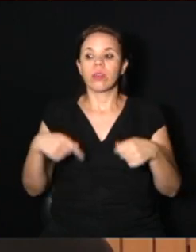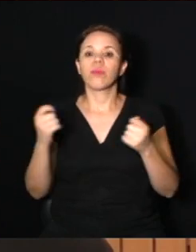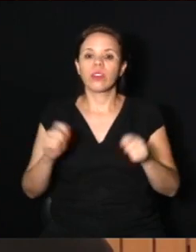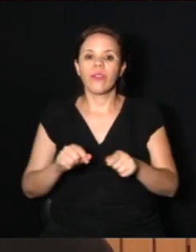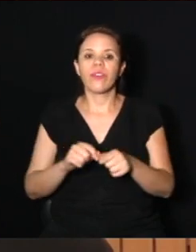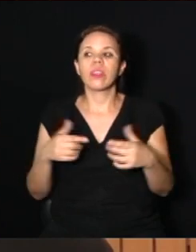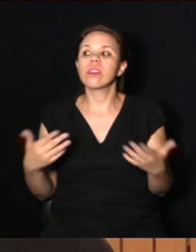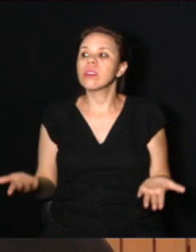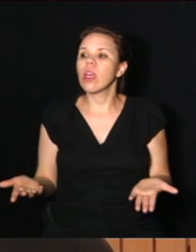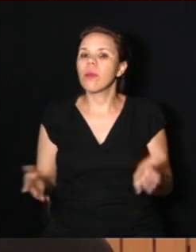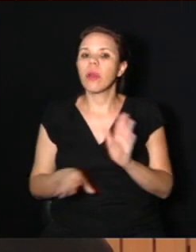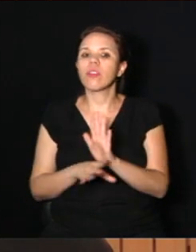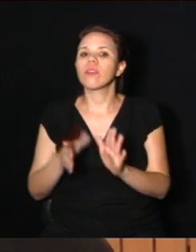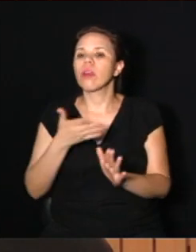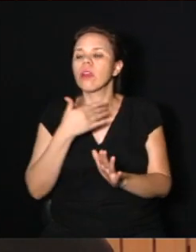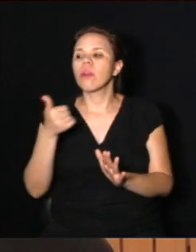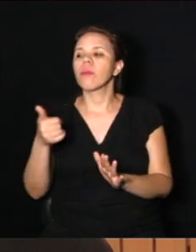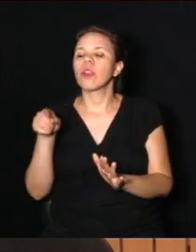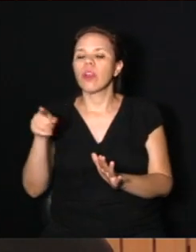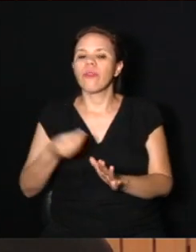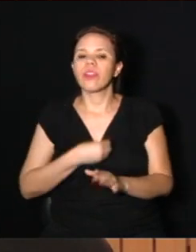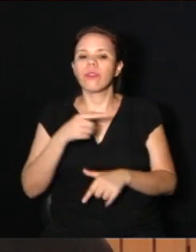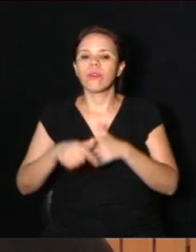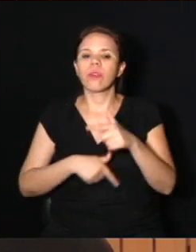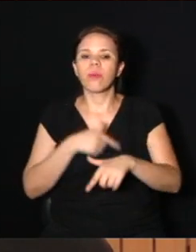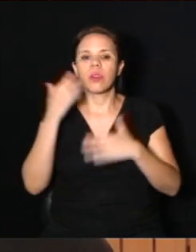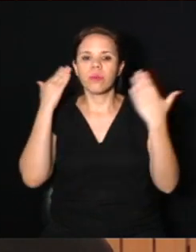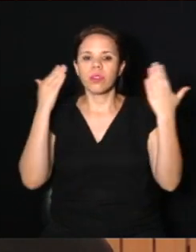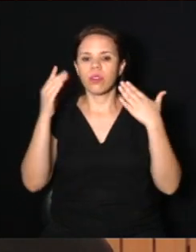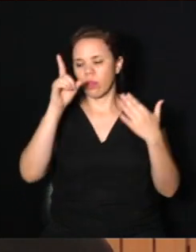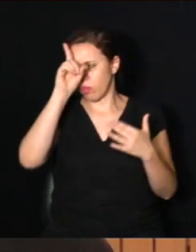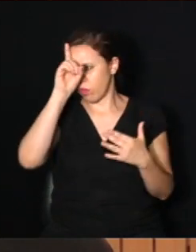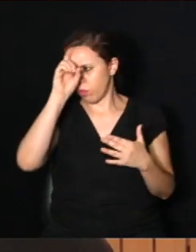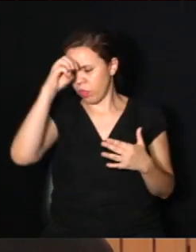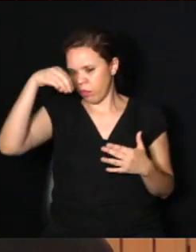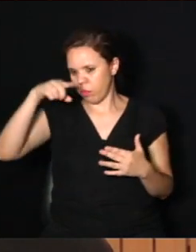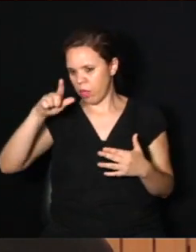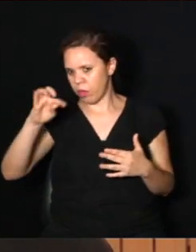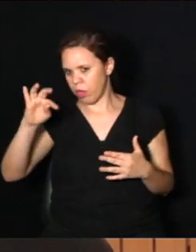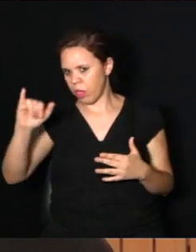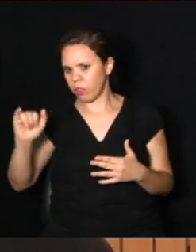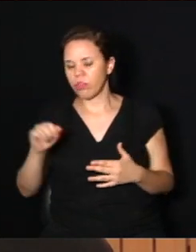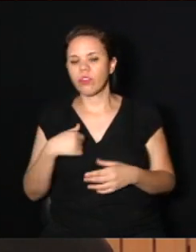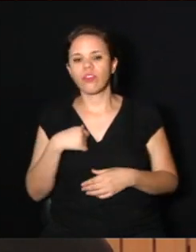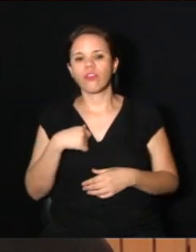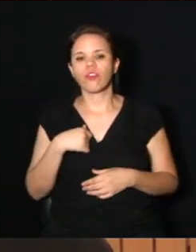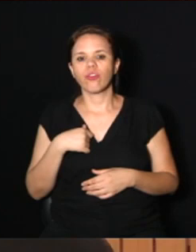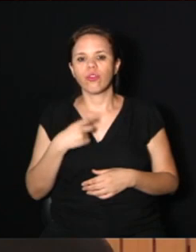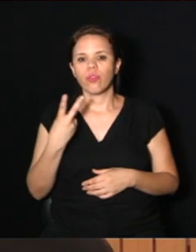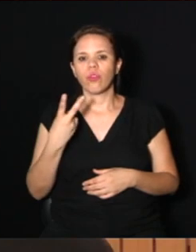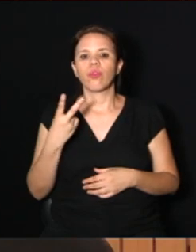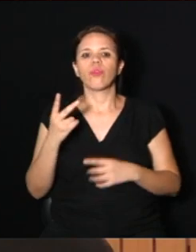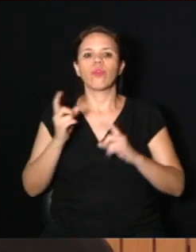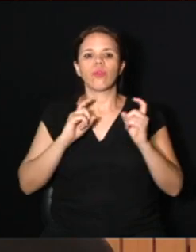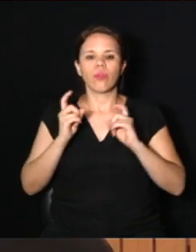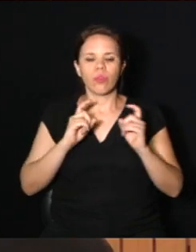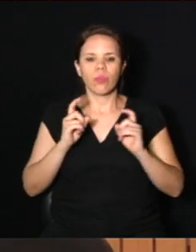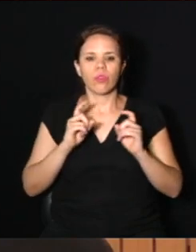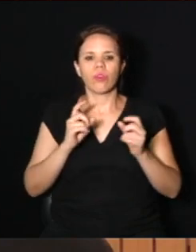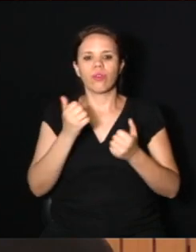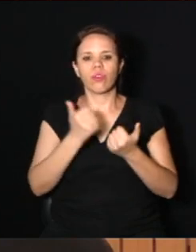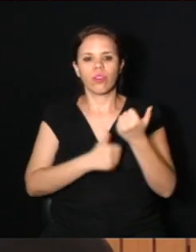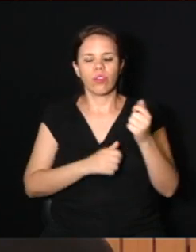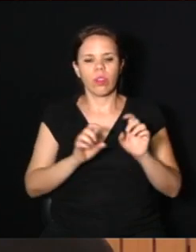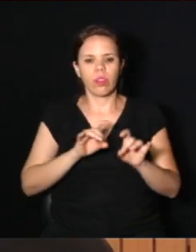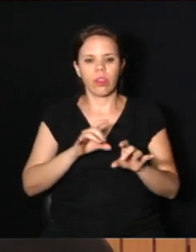poderíamos fazer. Fizemos essa articulação, tentamos fazer 2 reuniões com a diretoria técnica do Hospital Mário Gatti, não tivemos